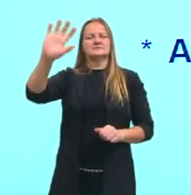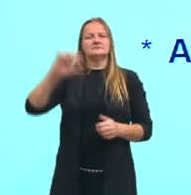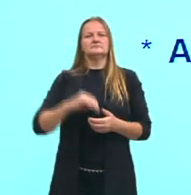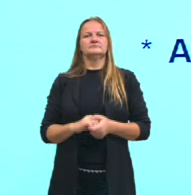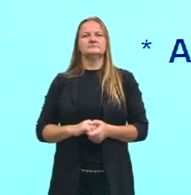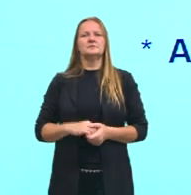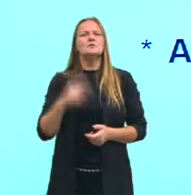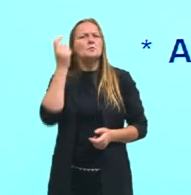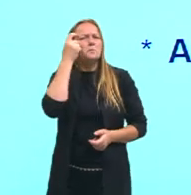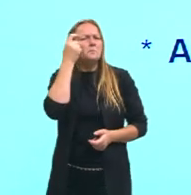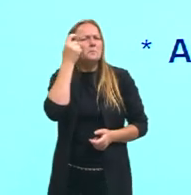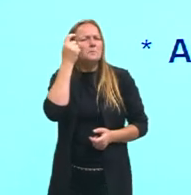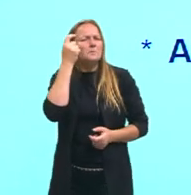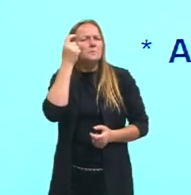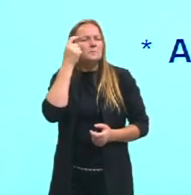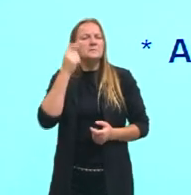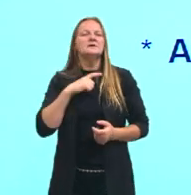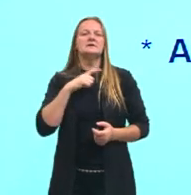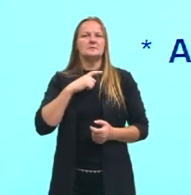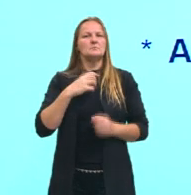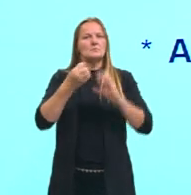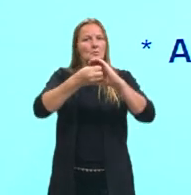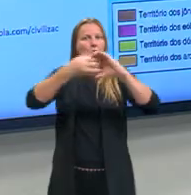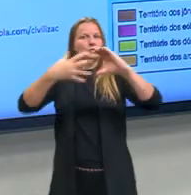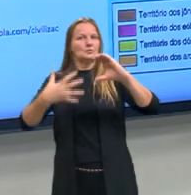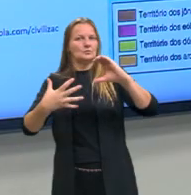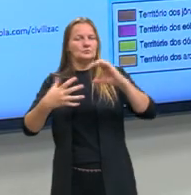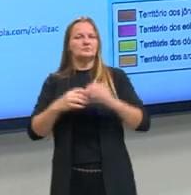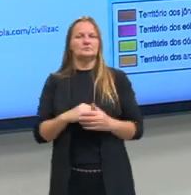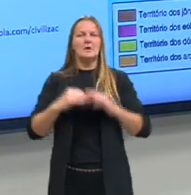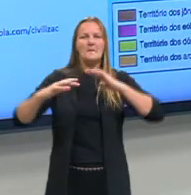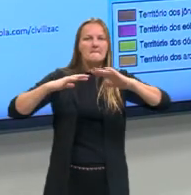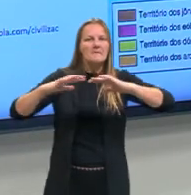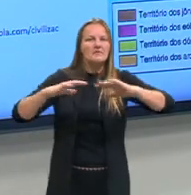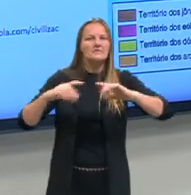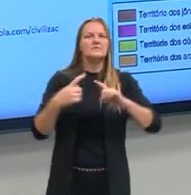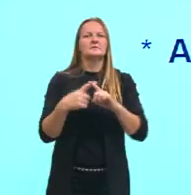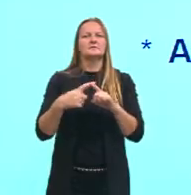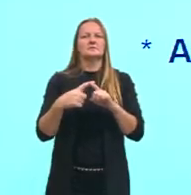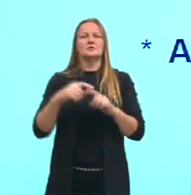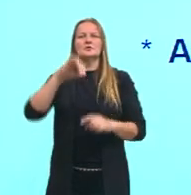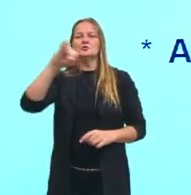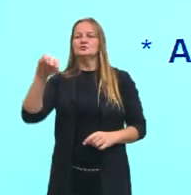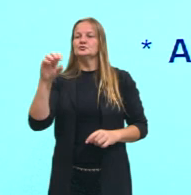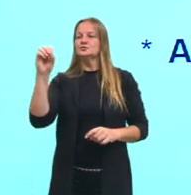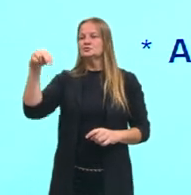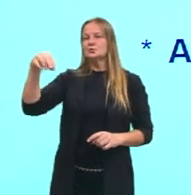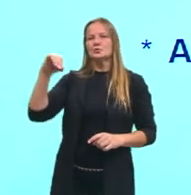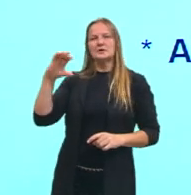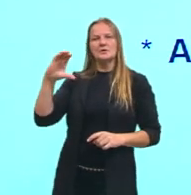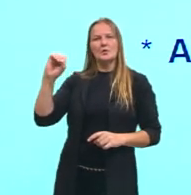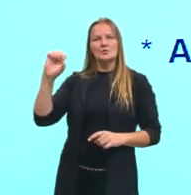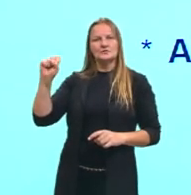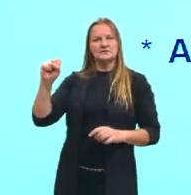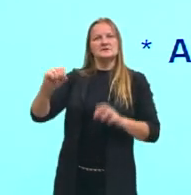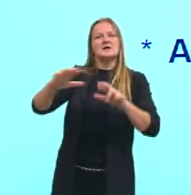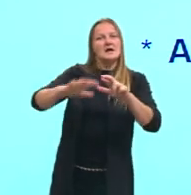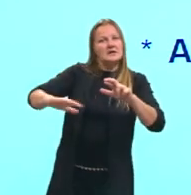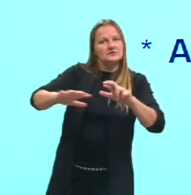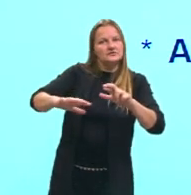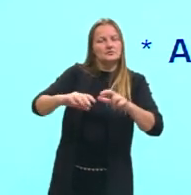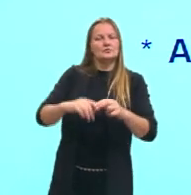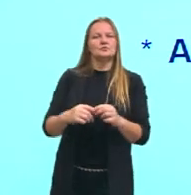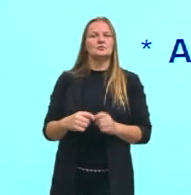pensadores dessa região eles têm muita essa questão do movimento guarda isso então os jônicos eles têm no